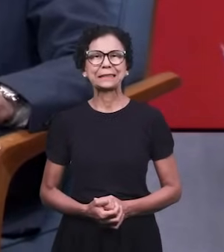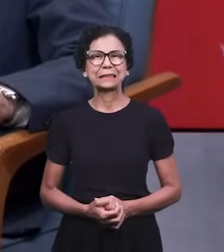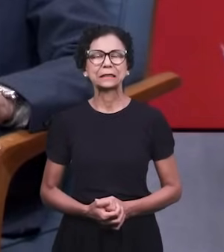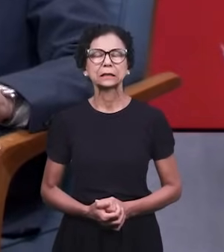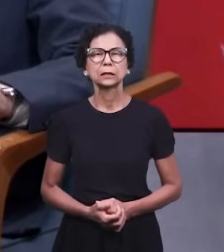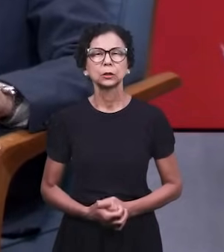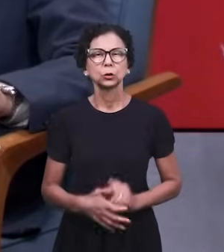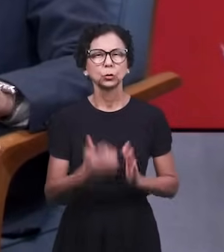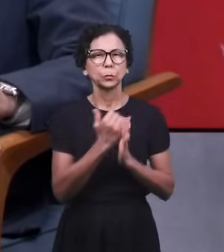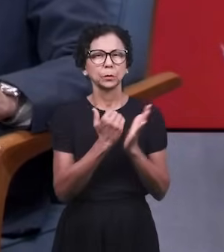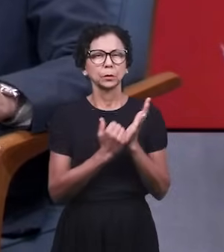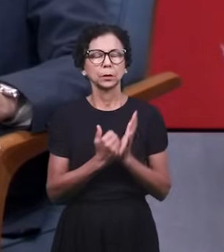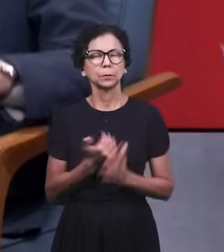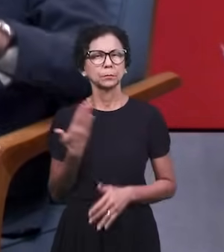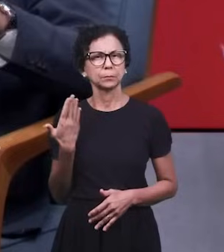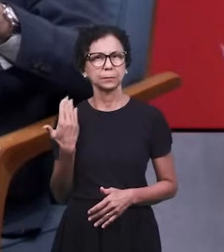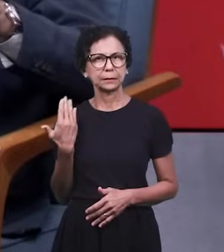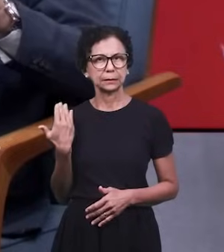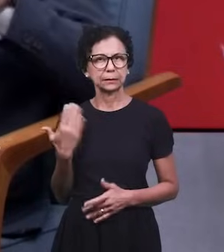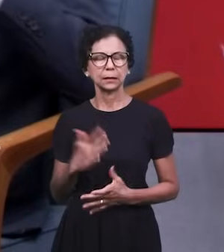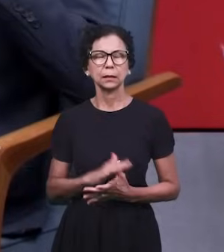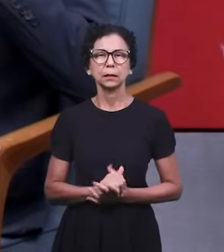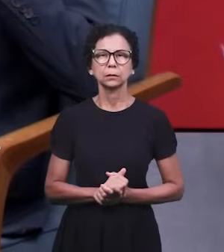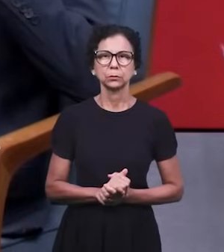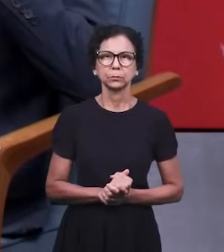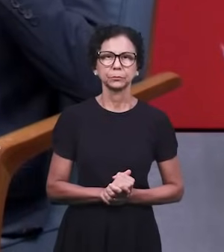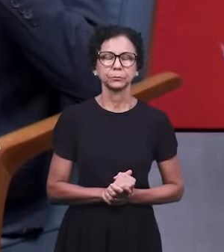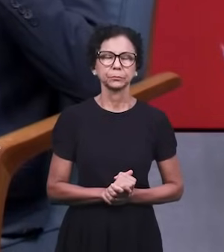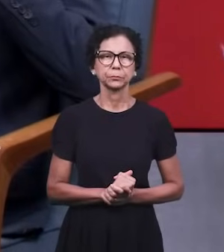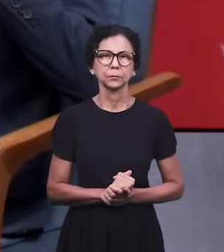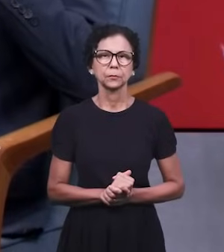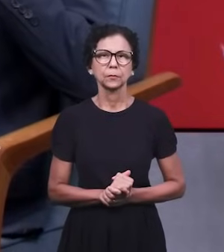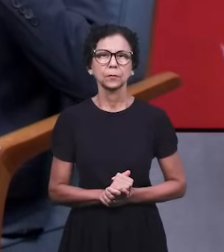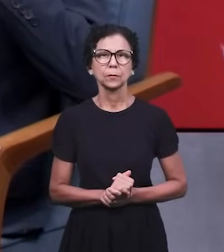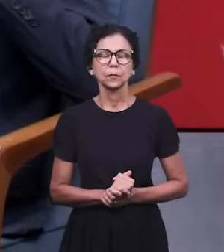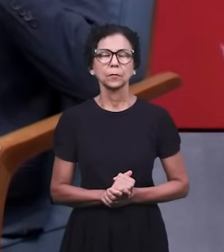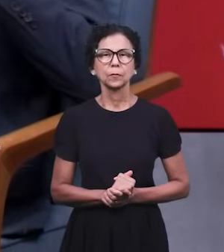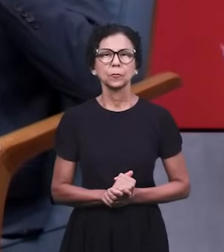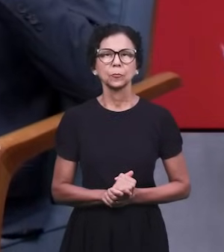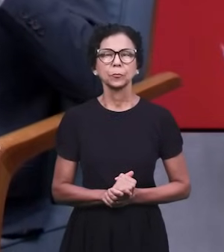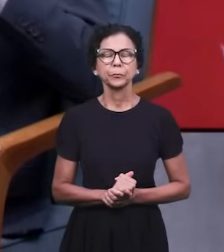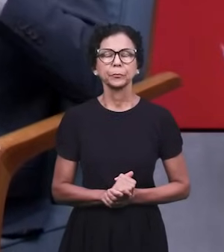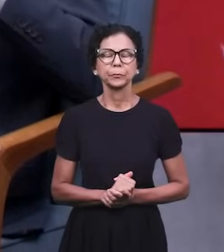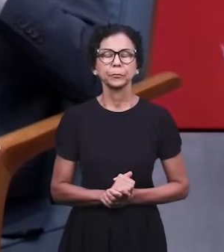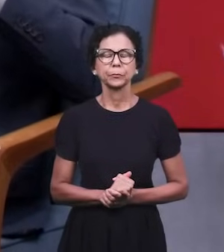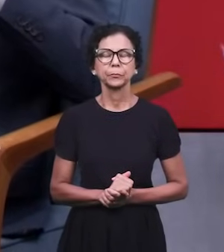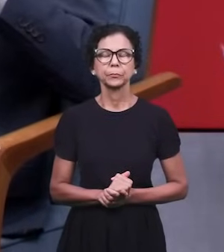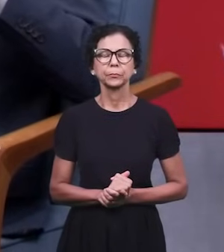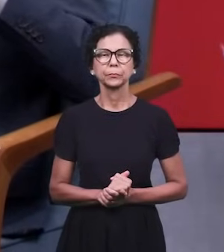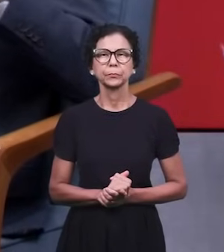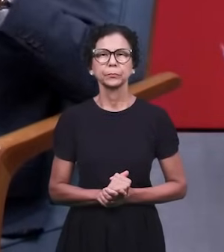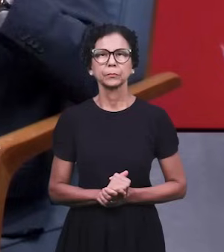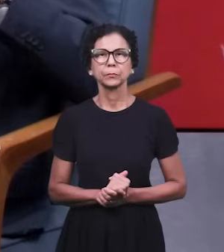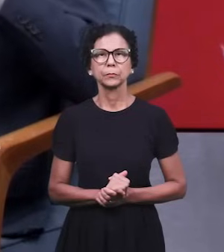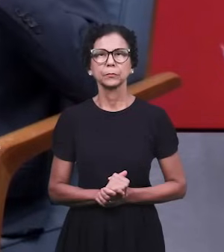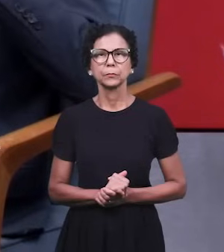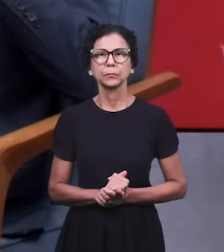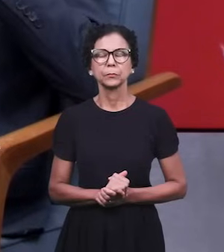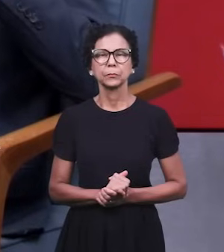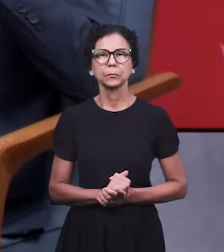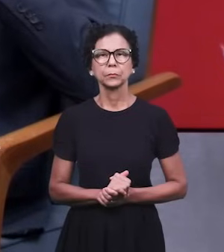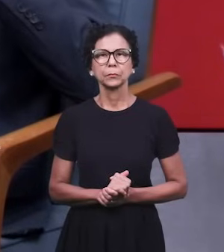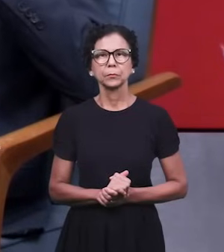na vez anterior nós estamos falando sobre dons espirituais. Então nós começamos falando